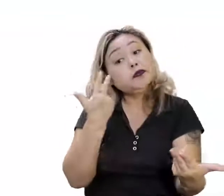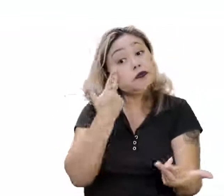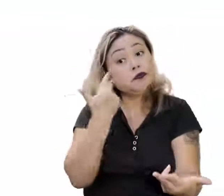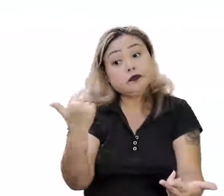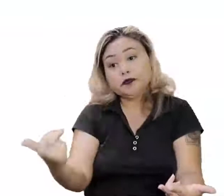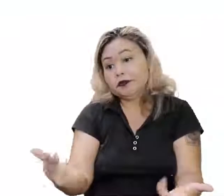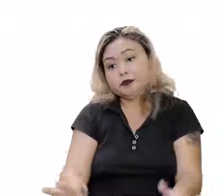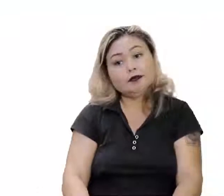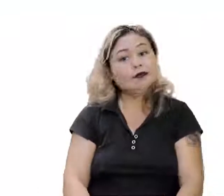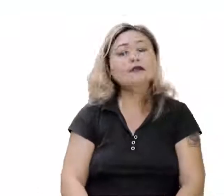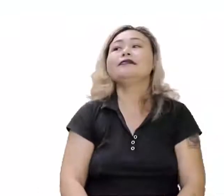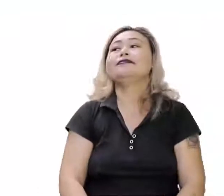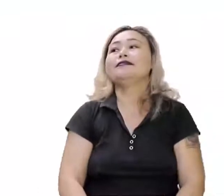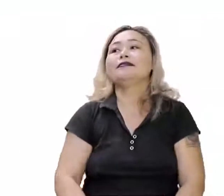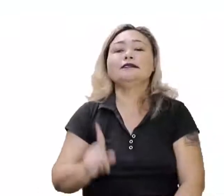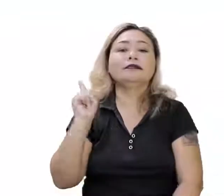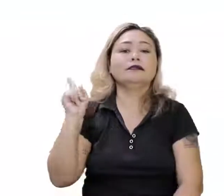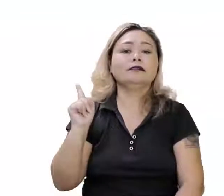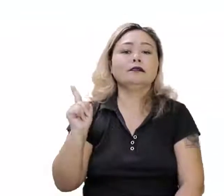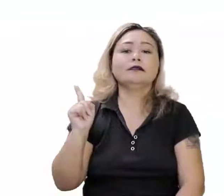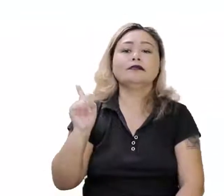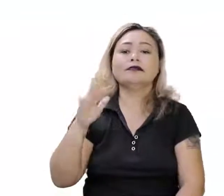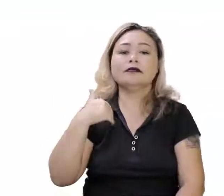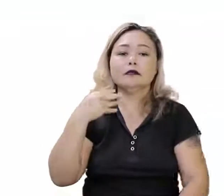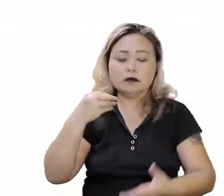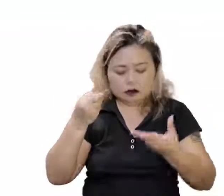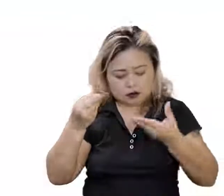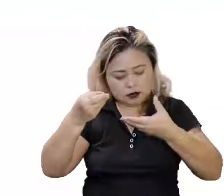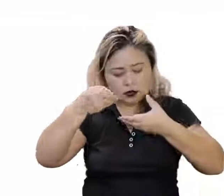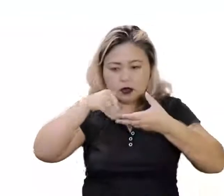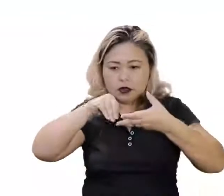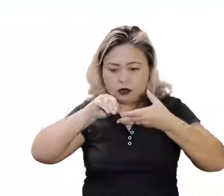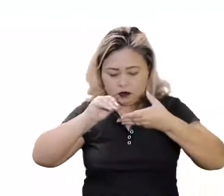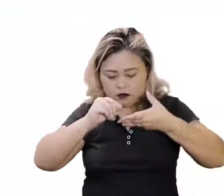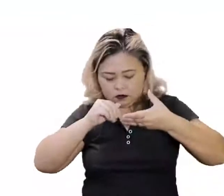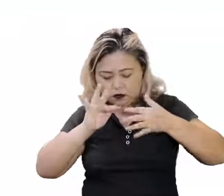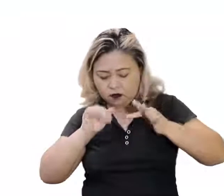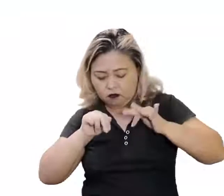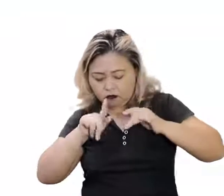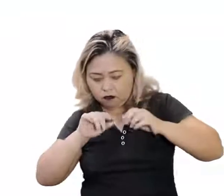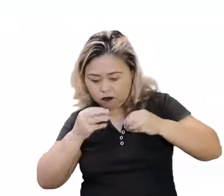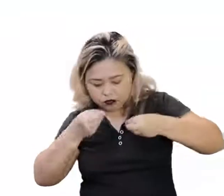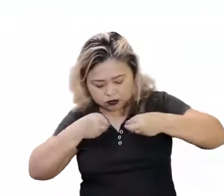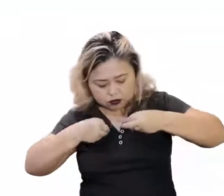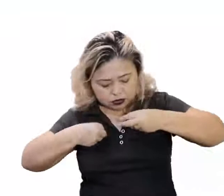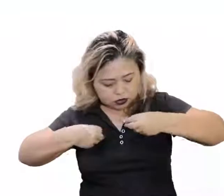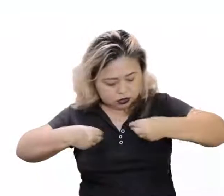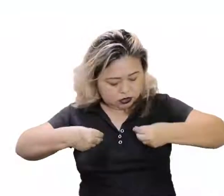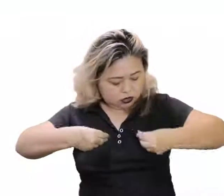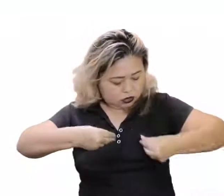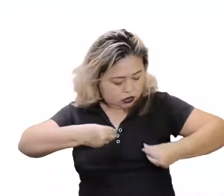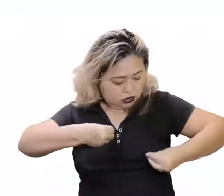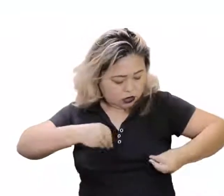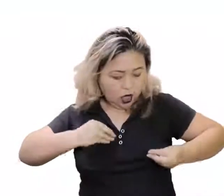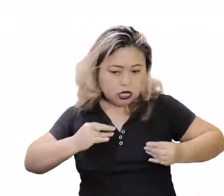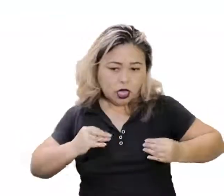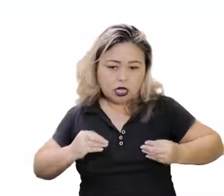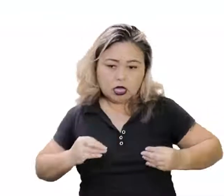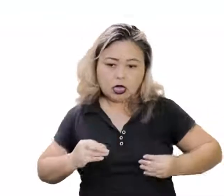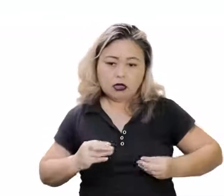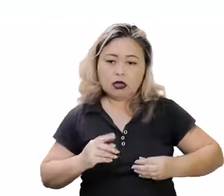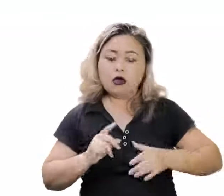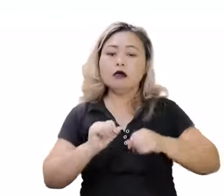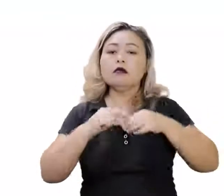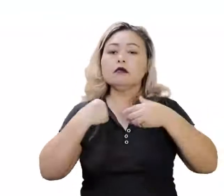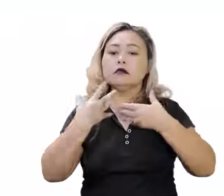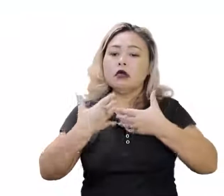Normal, né? Aí agora vão agir as bactérias, né? Os fungos, os bolores, e aí vão